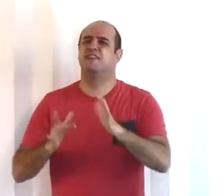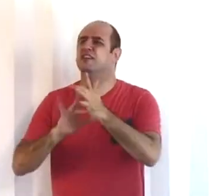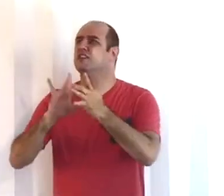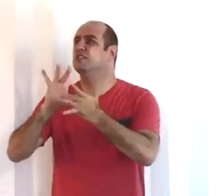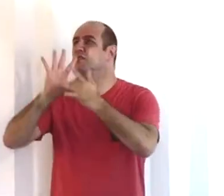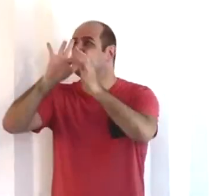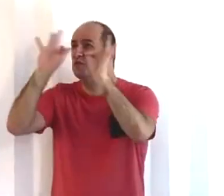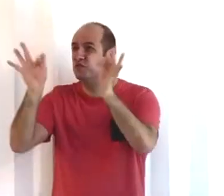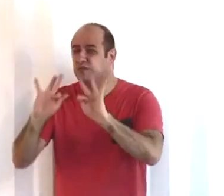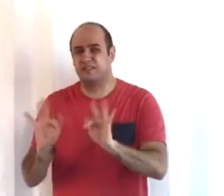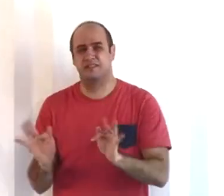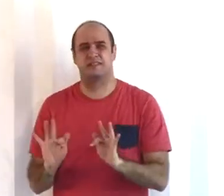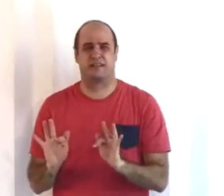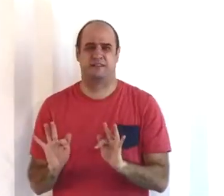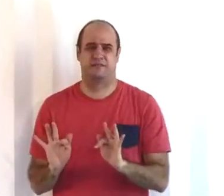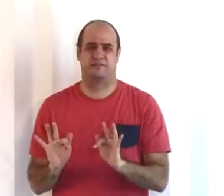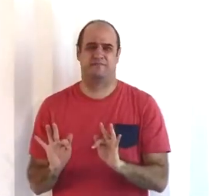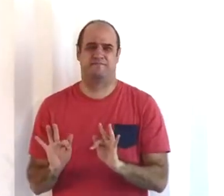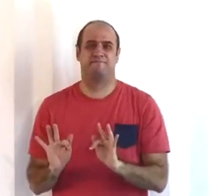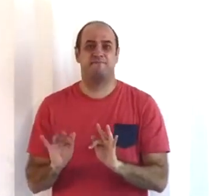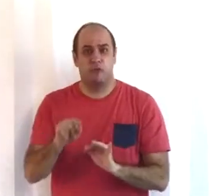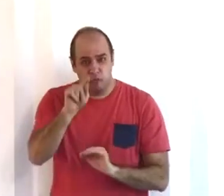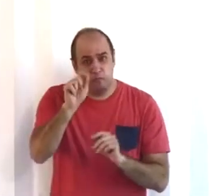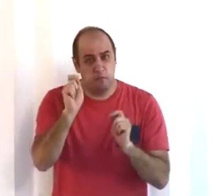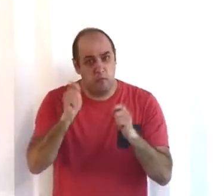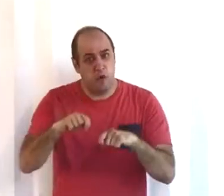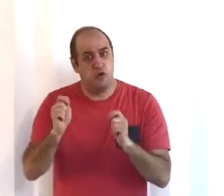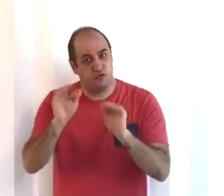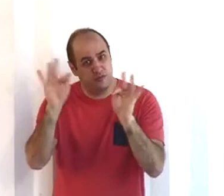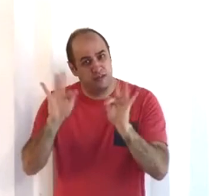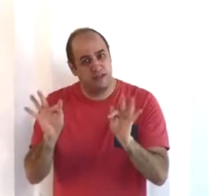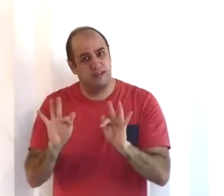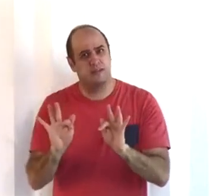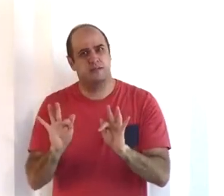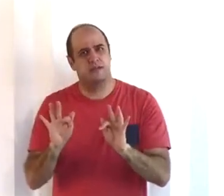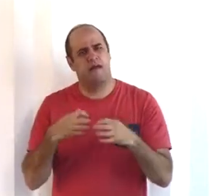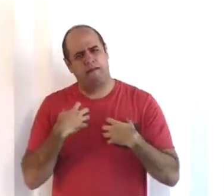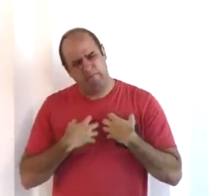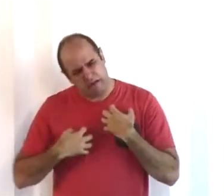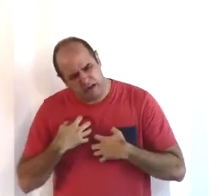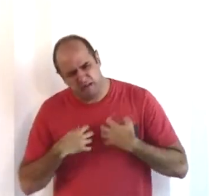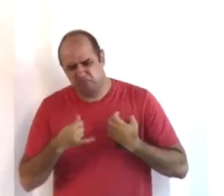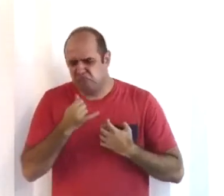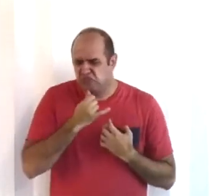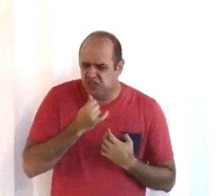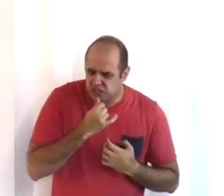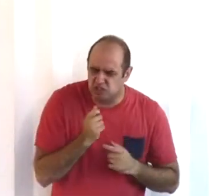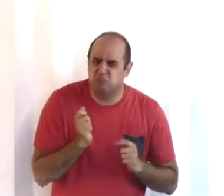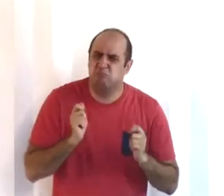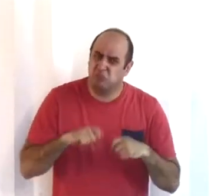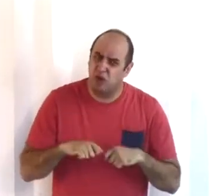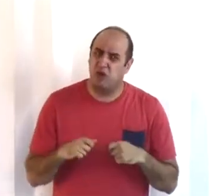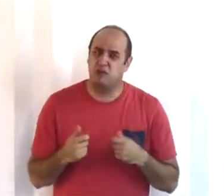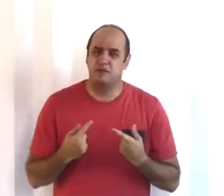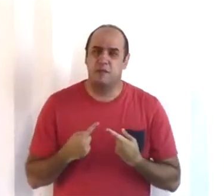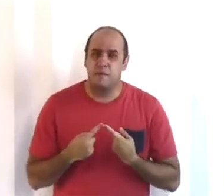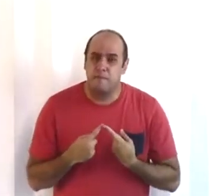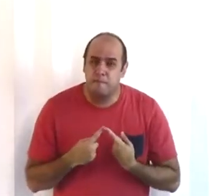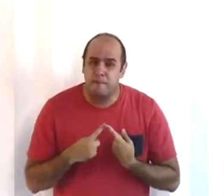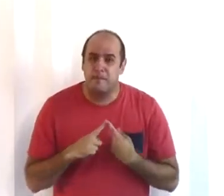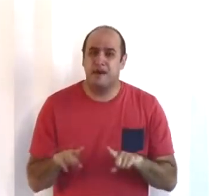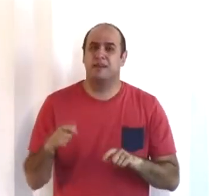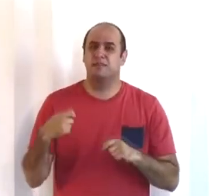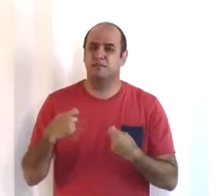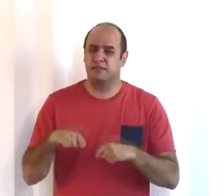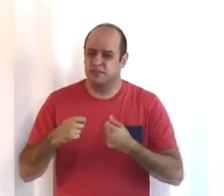Deus. Então, você pode estar angustiado, estar triste com muitas situações aí, mas a sua vida no Senhor tem que ser uma vida